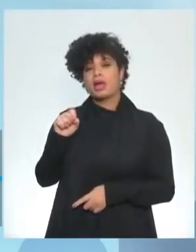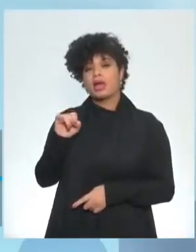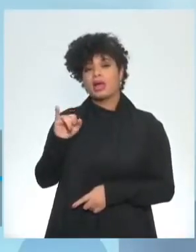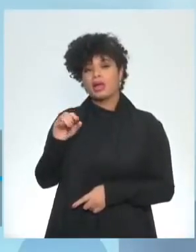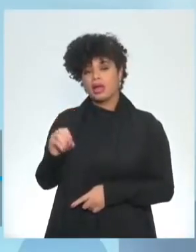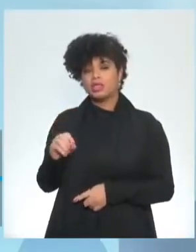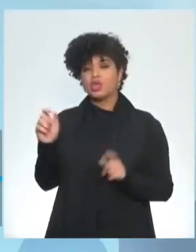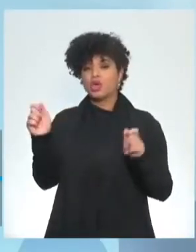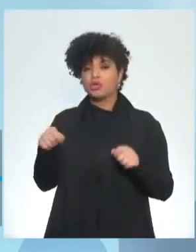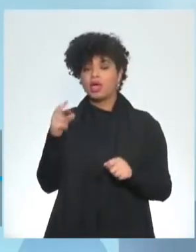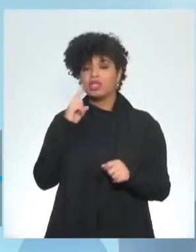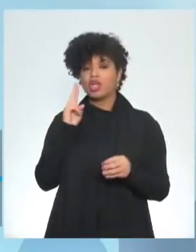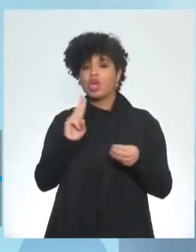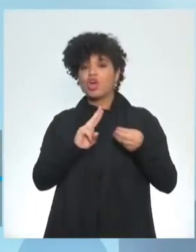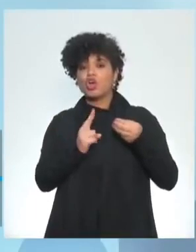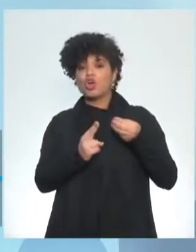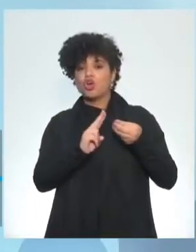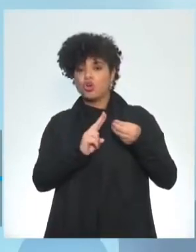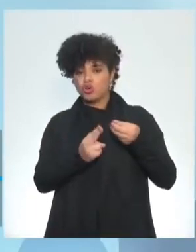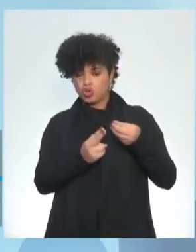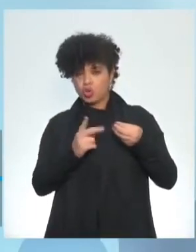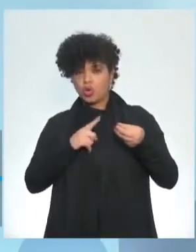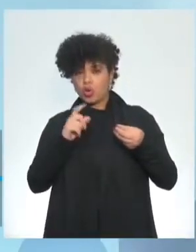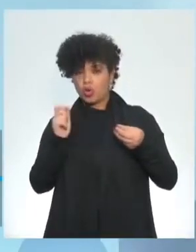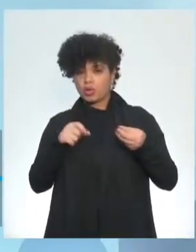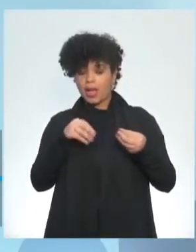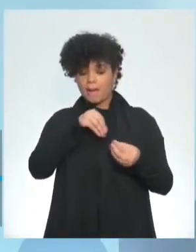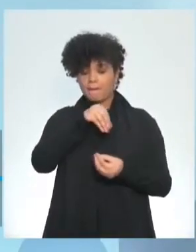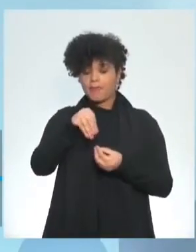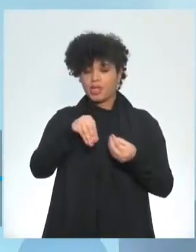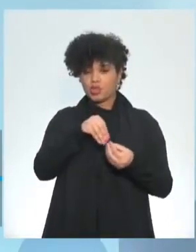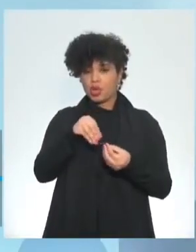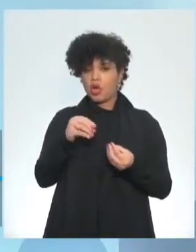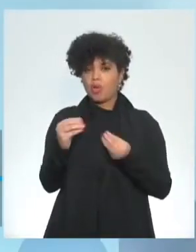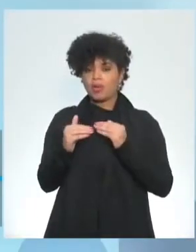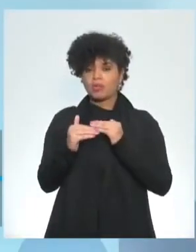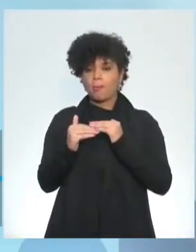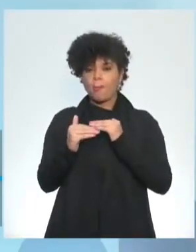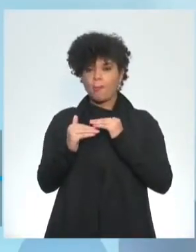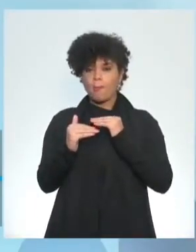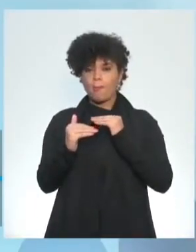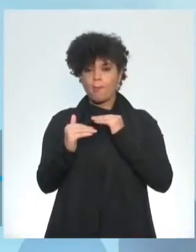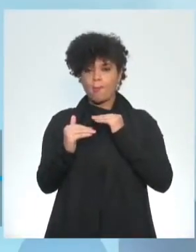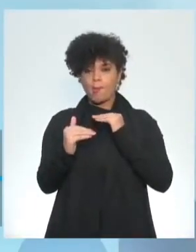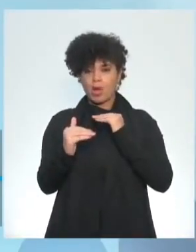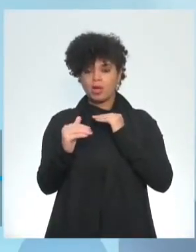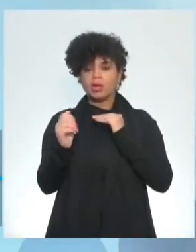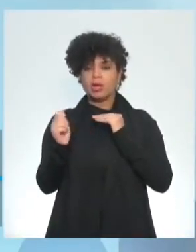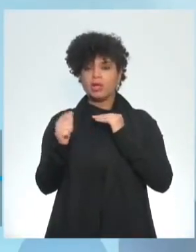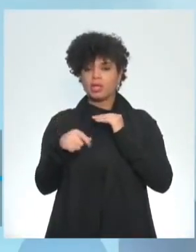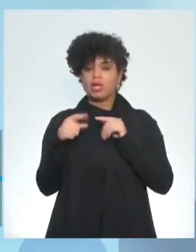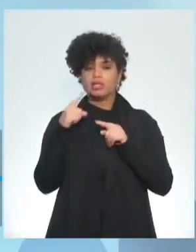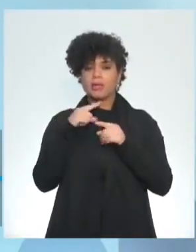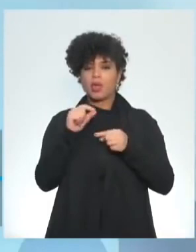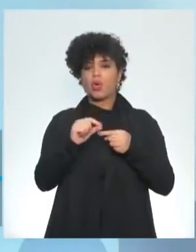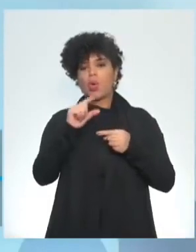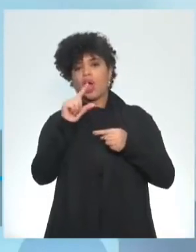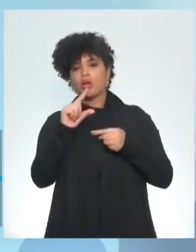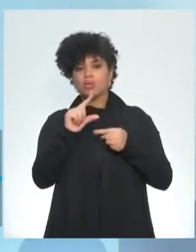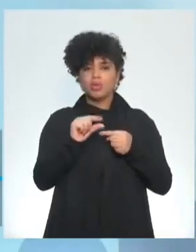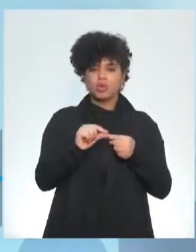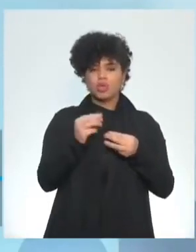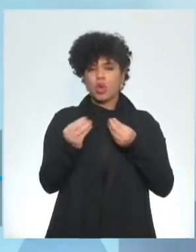titular a solução, problema, com uma solução padrão, através de sua concentração, para o Luiz